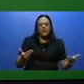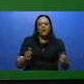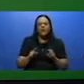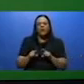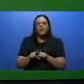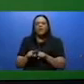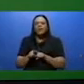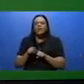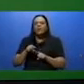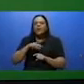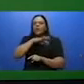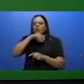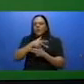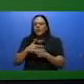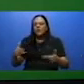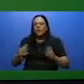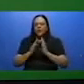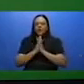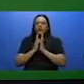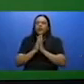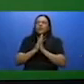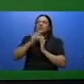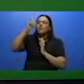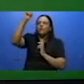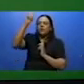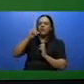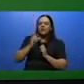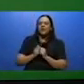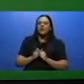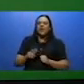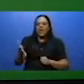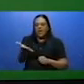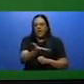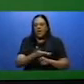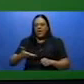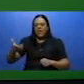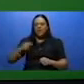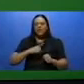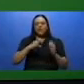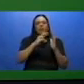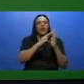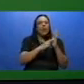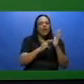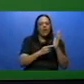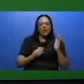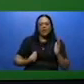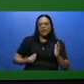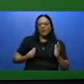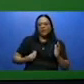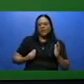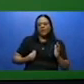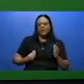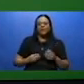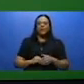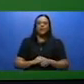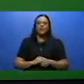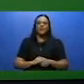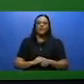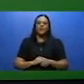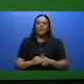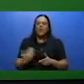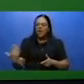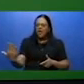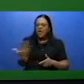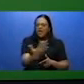seus deuses. E tinham as próprias regras de convivência. Ali, as decisões